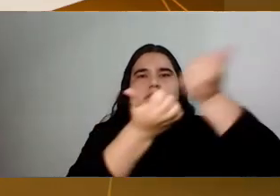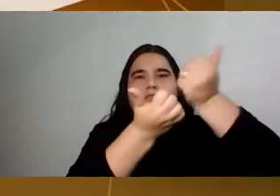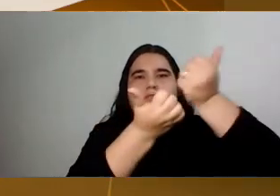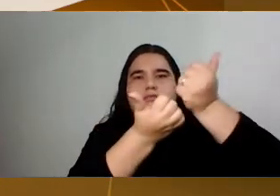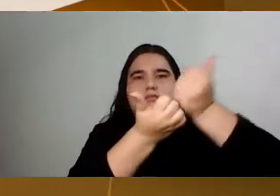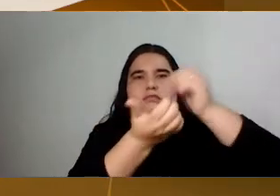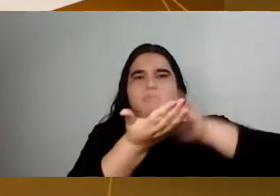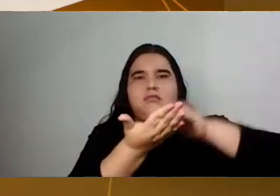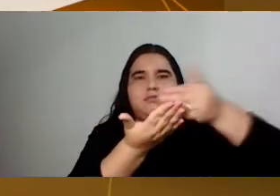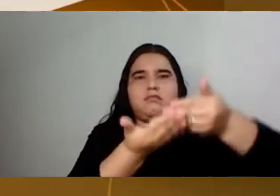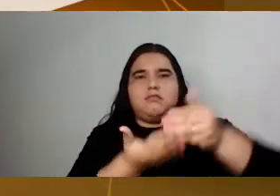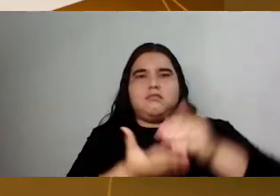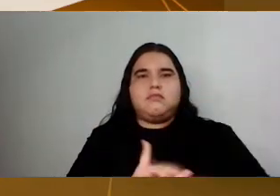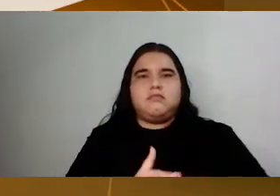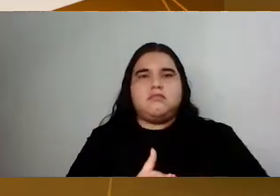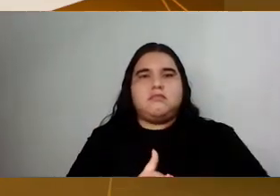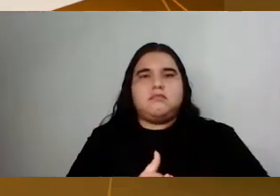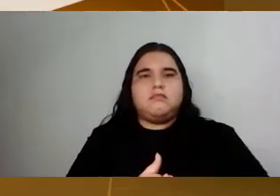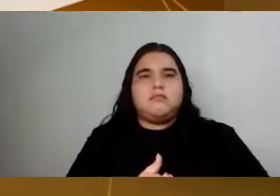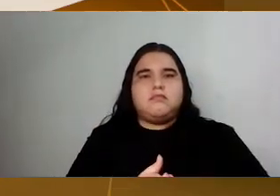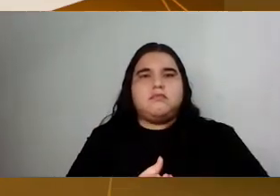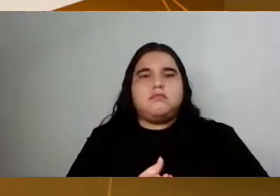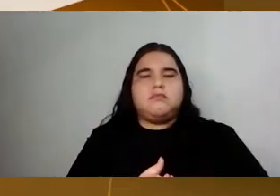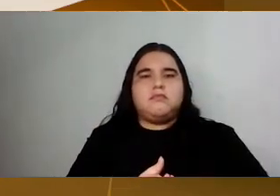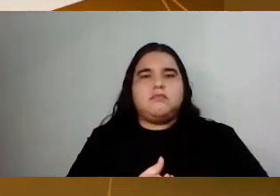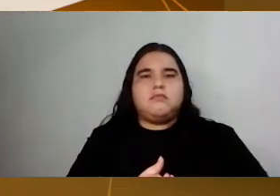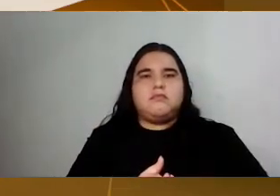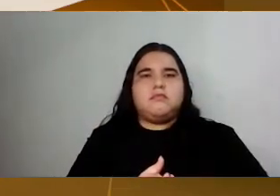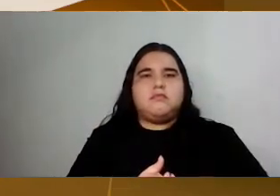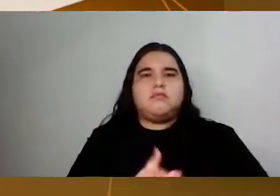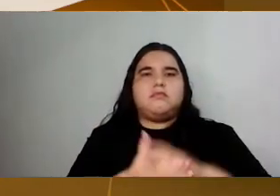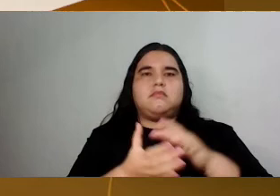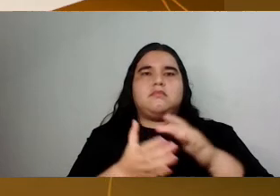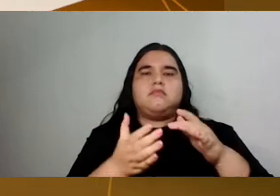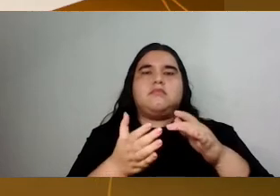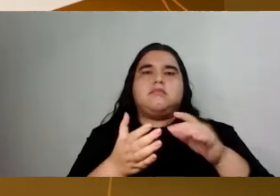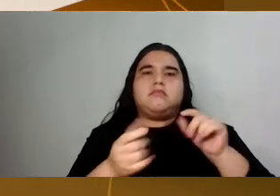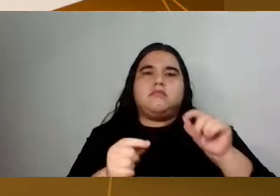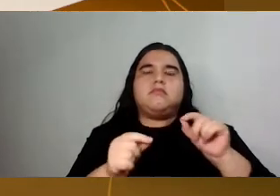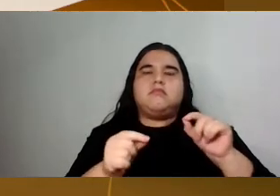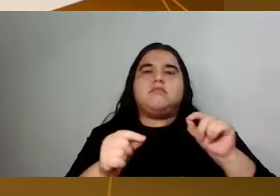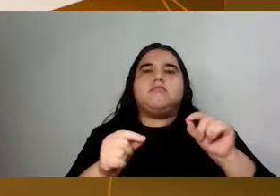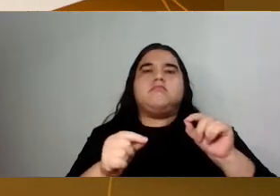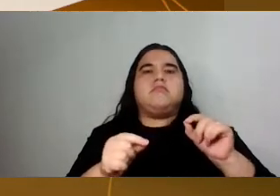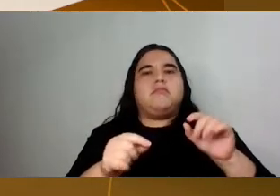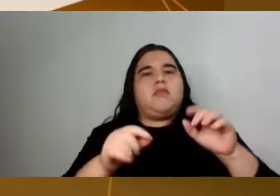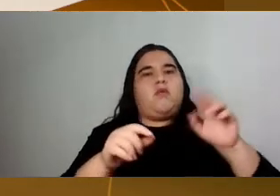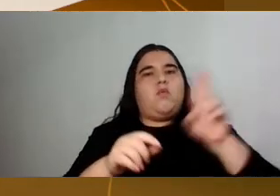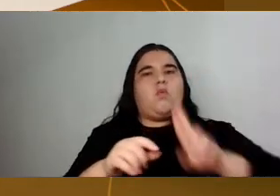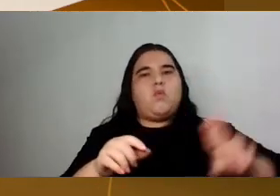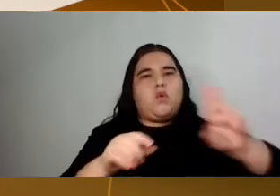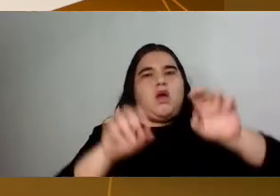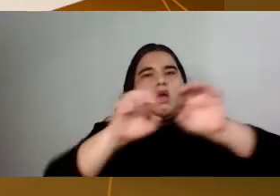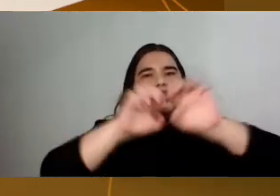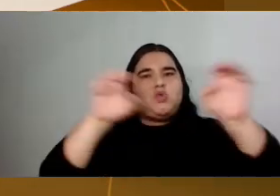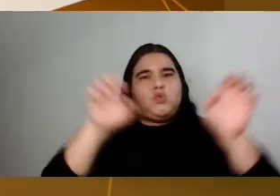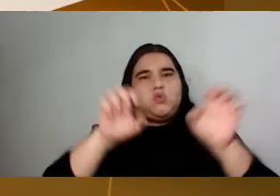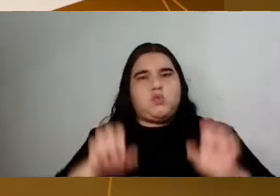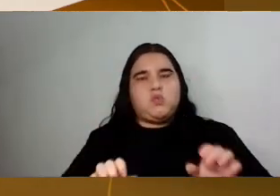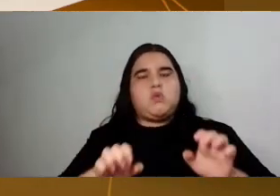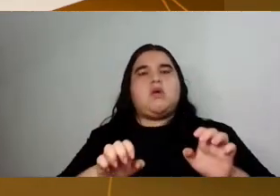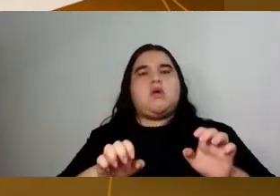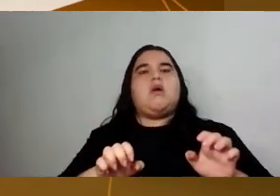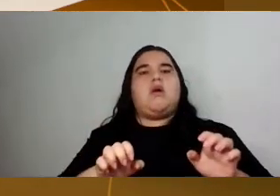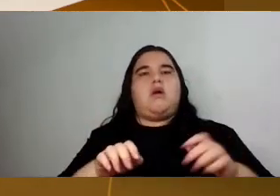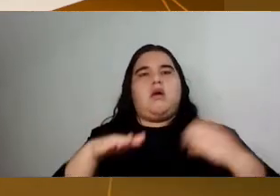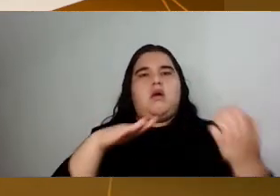que melhor se envolver o nosso departamento, que é utilizar a infraestrutura que a gente já tem na casa, né, montada, que a gente tem uma rede